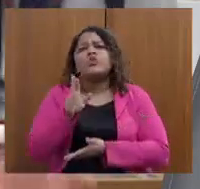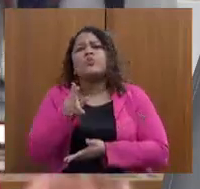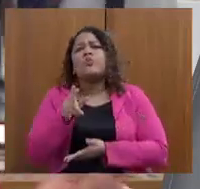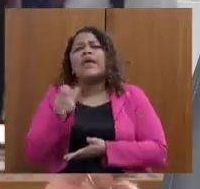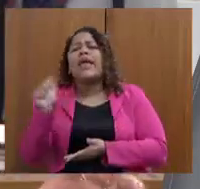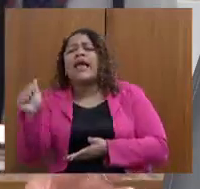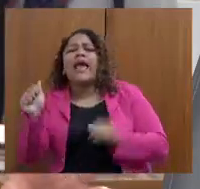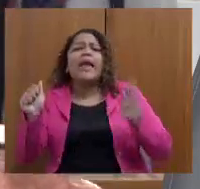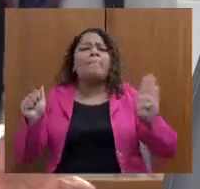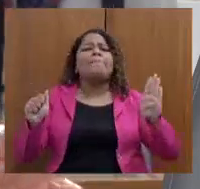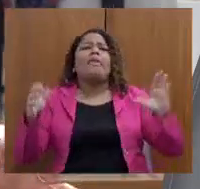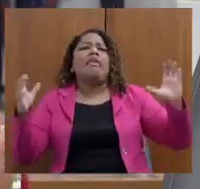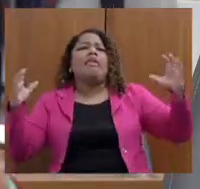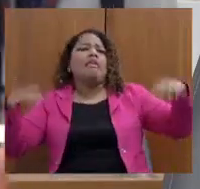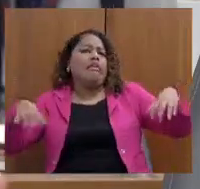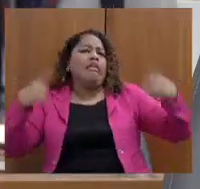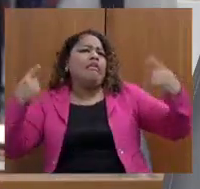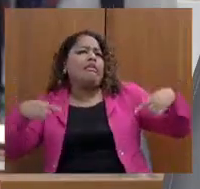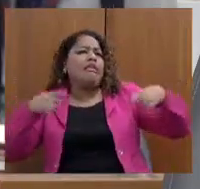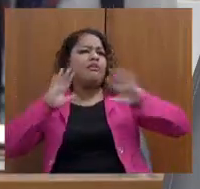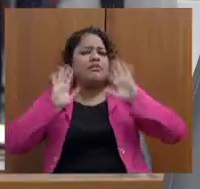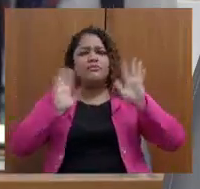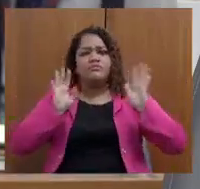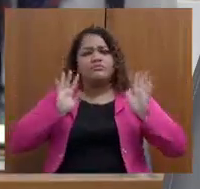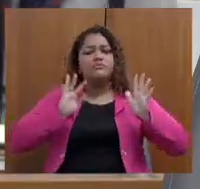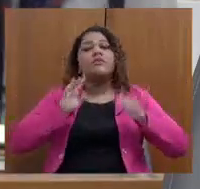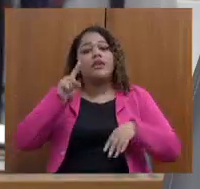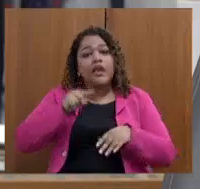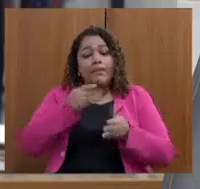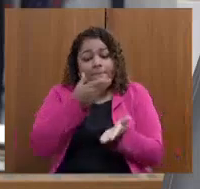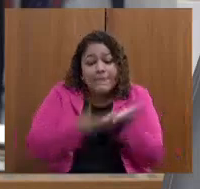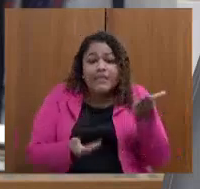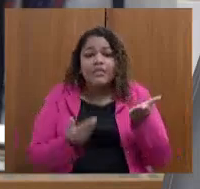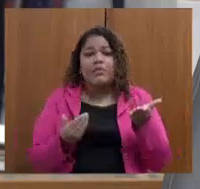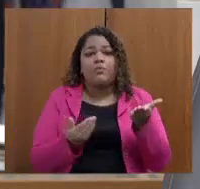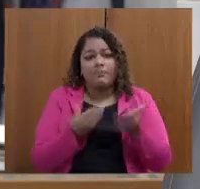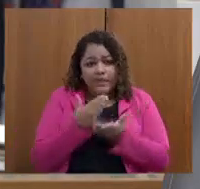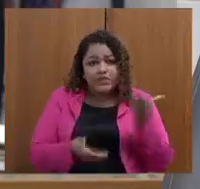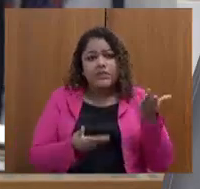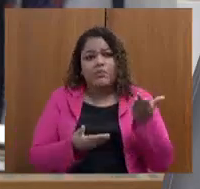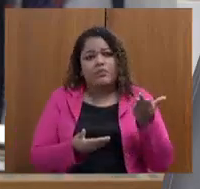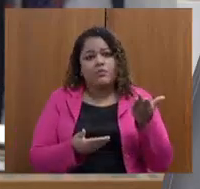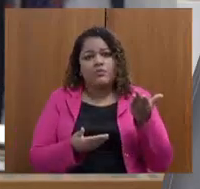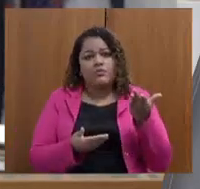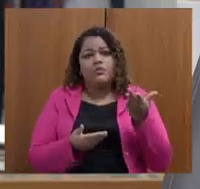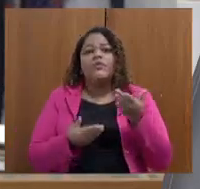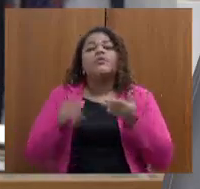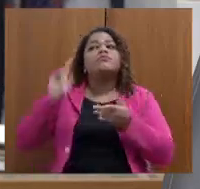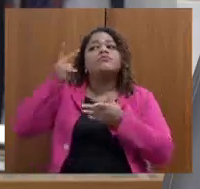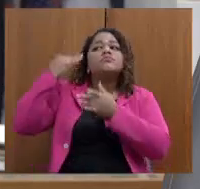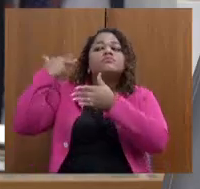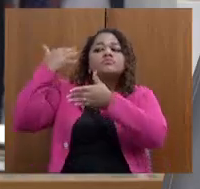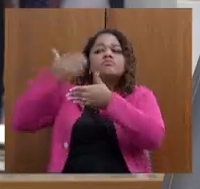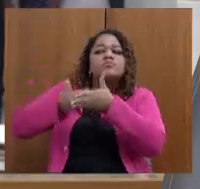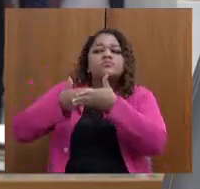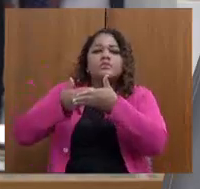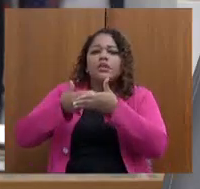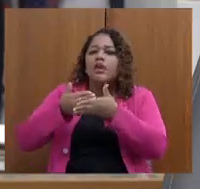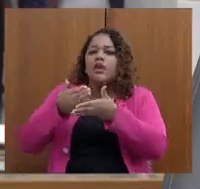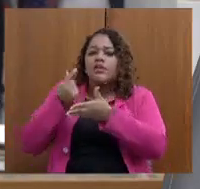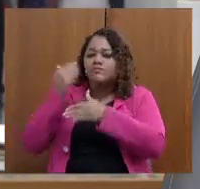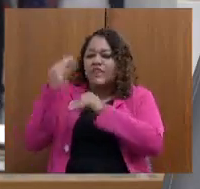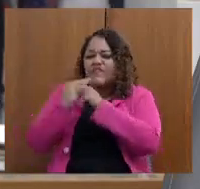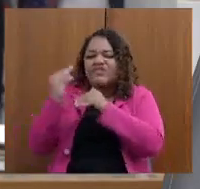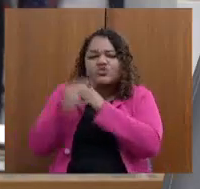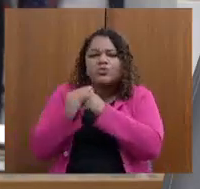polarizar as bolinhas não se perde né em que Pese a memória Histórica de investimento nos últimos anos foi uma das mais